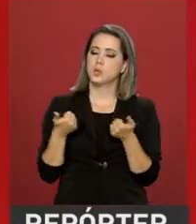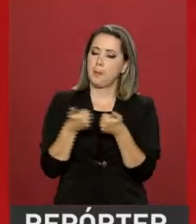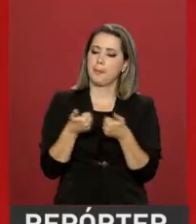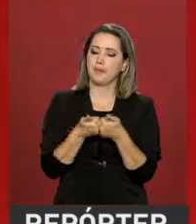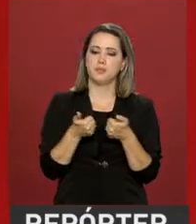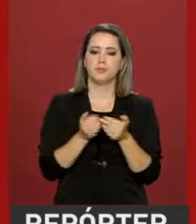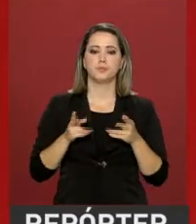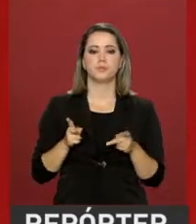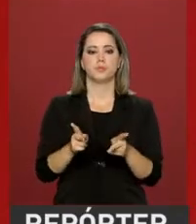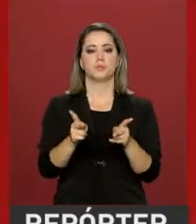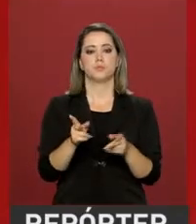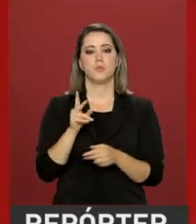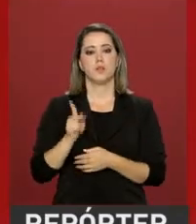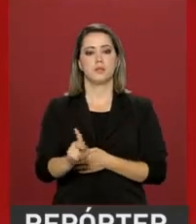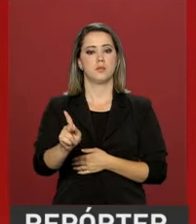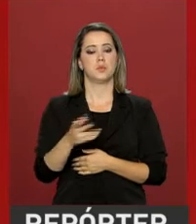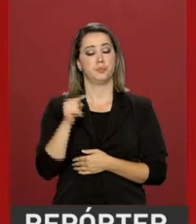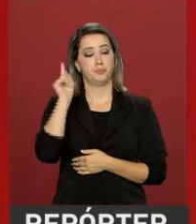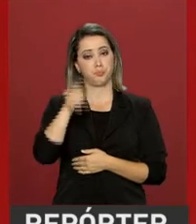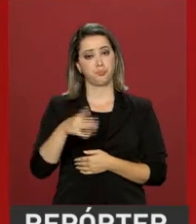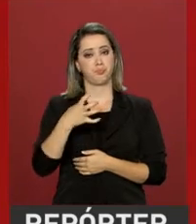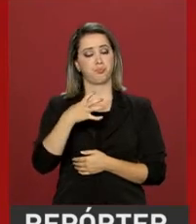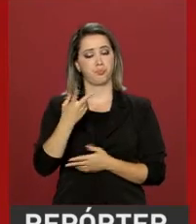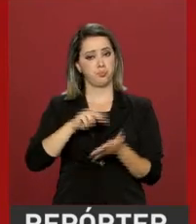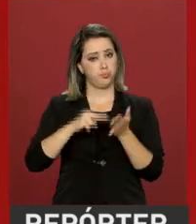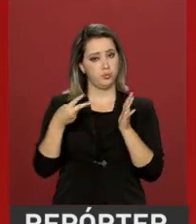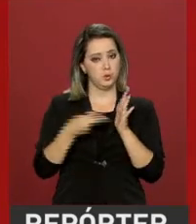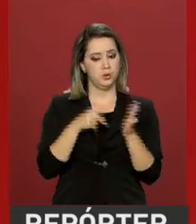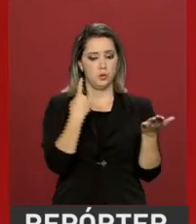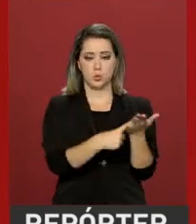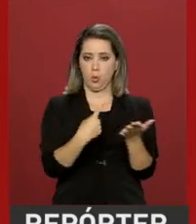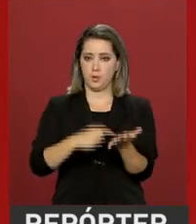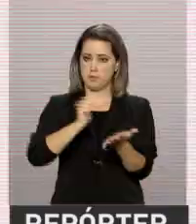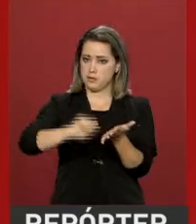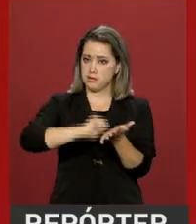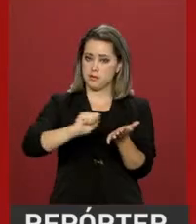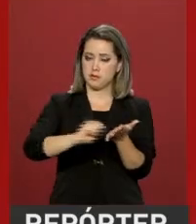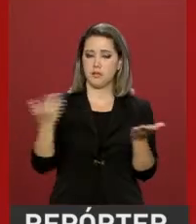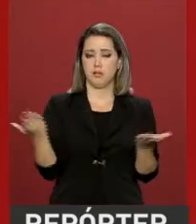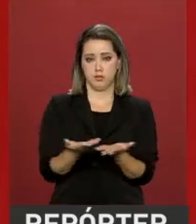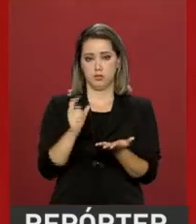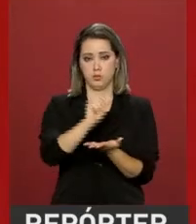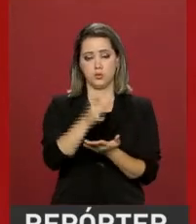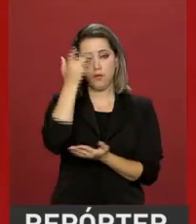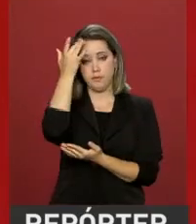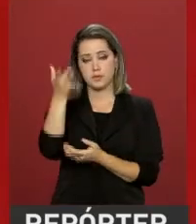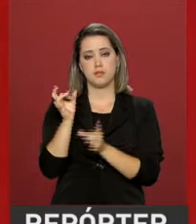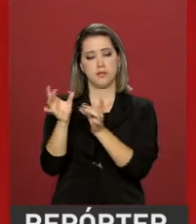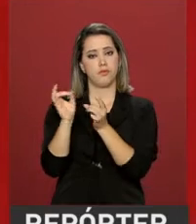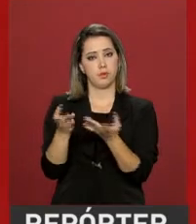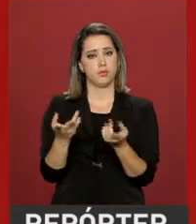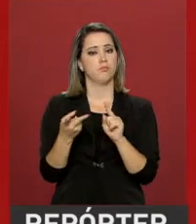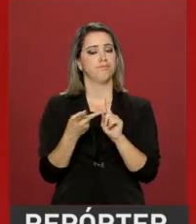vez mais. Esse, aliás, é o sentido dos acordos hoje assinados. Acordos de facilitação de